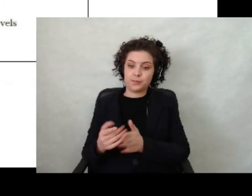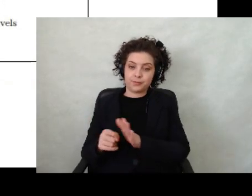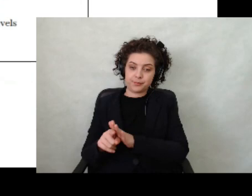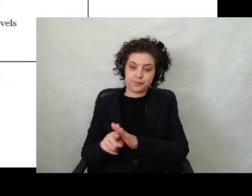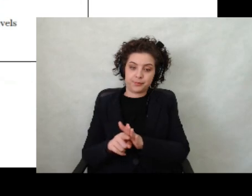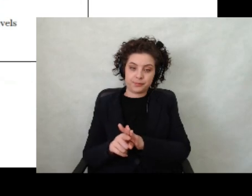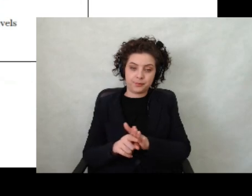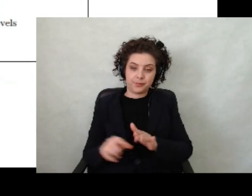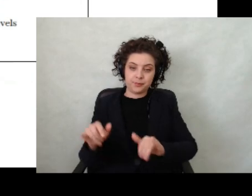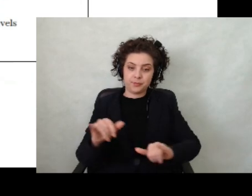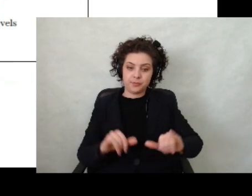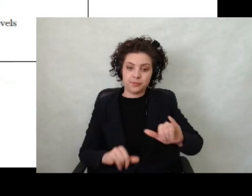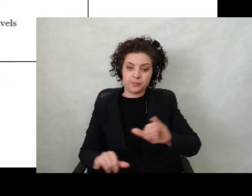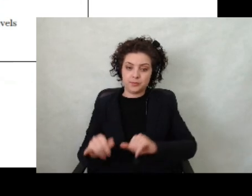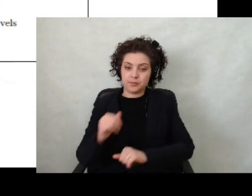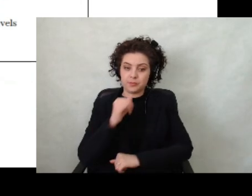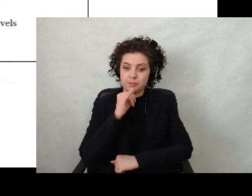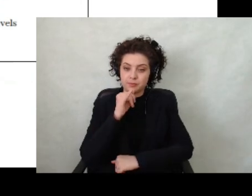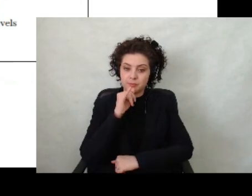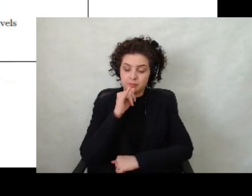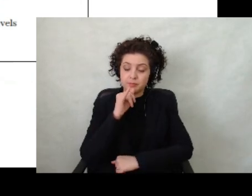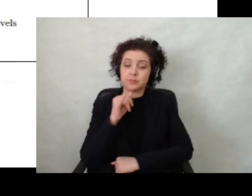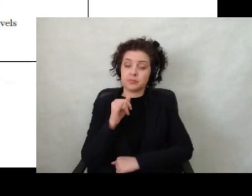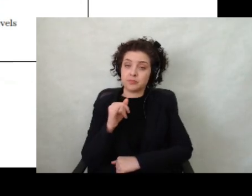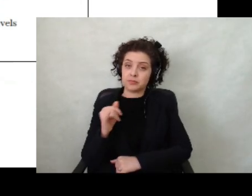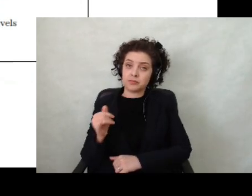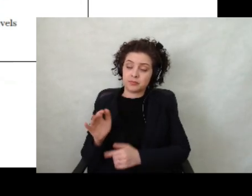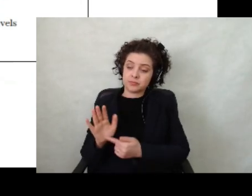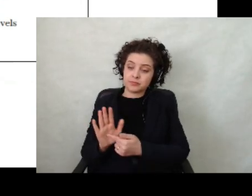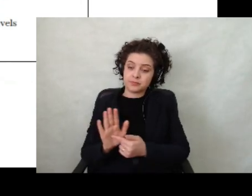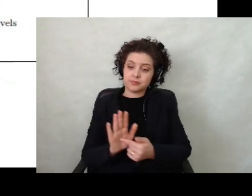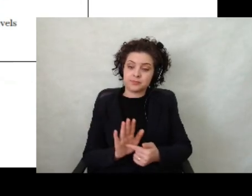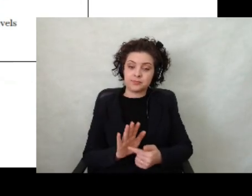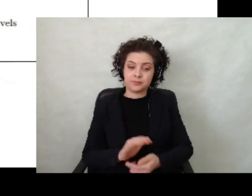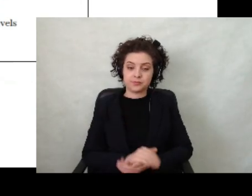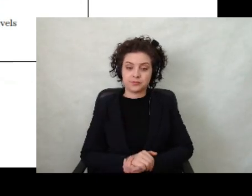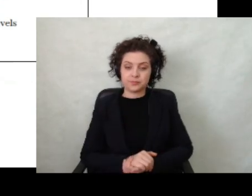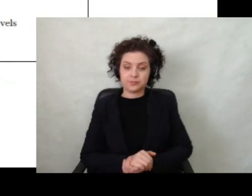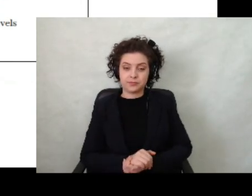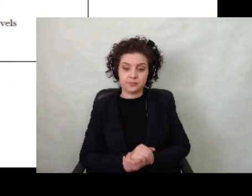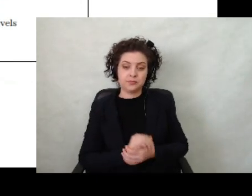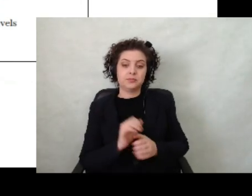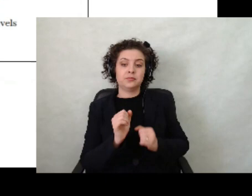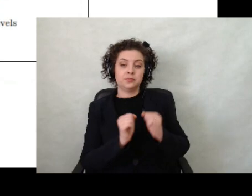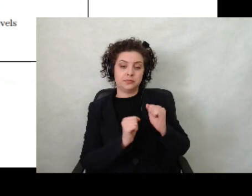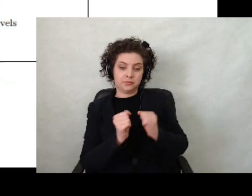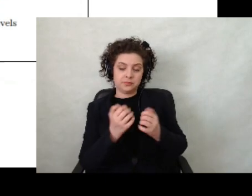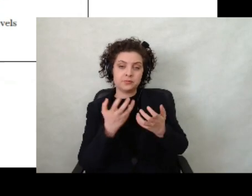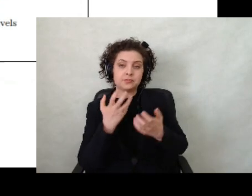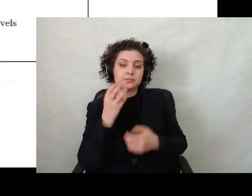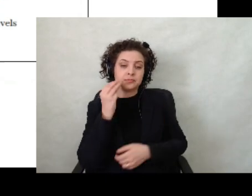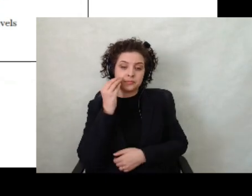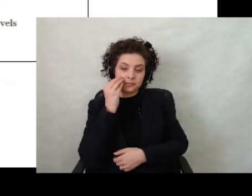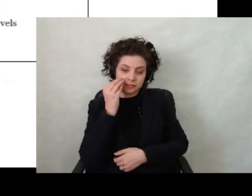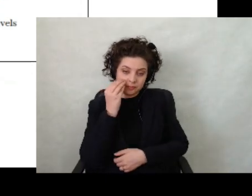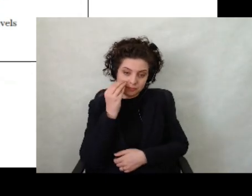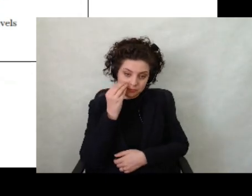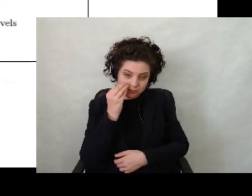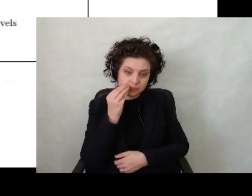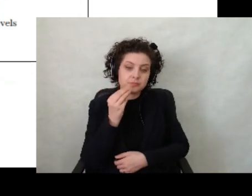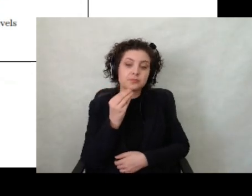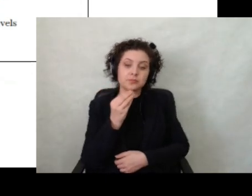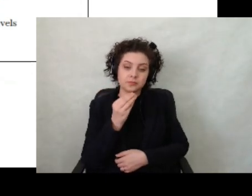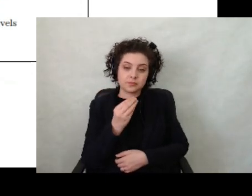estudo aqui que eu trouxe para vocês é um estudo de uma empresa, né, que quer testar dos subtipos